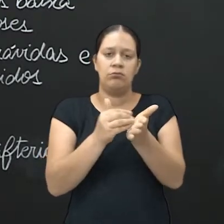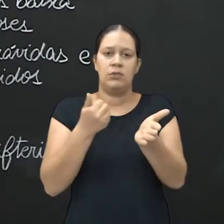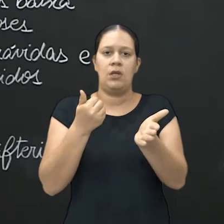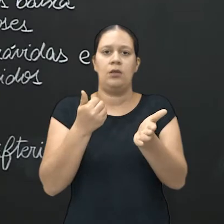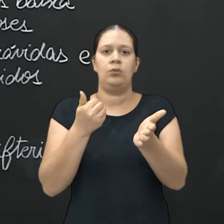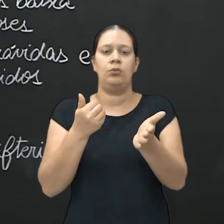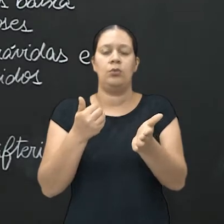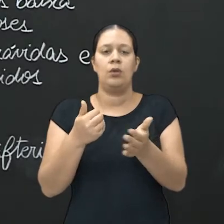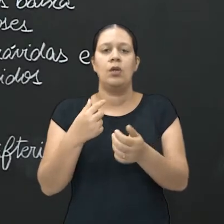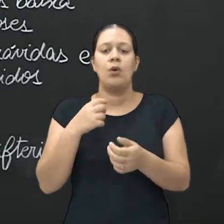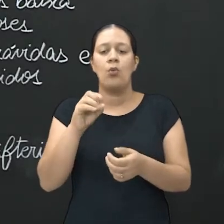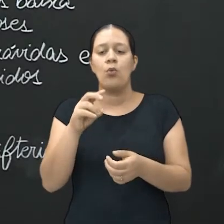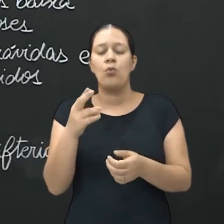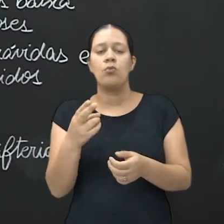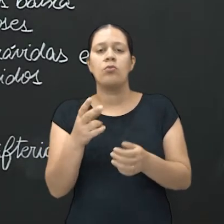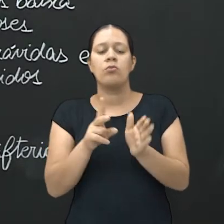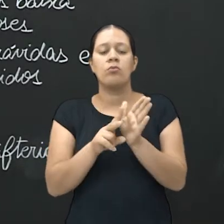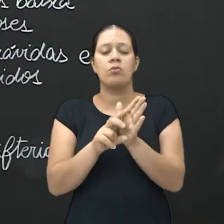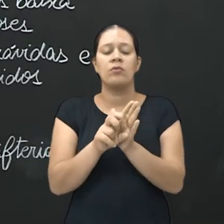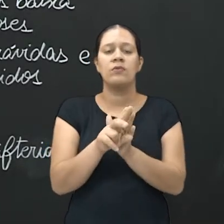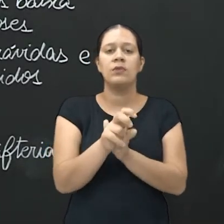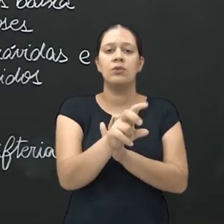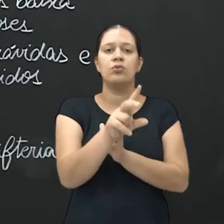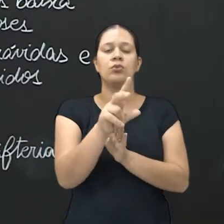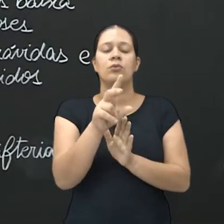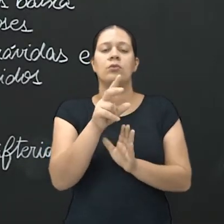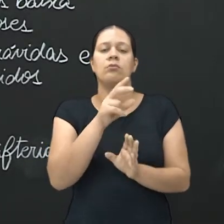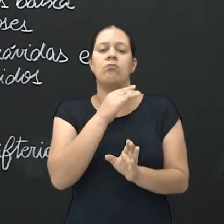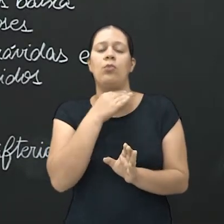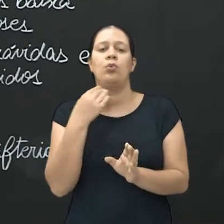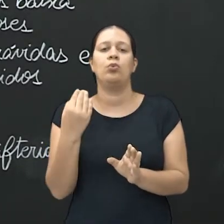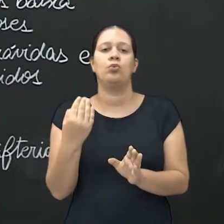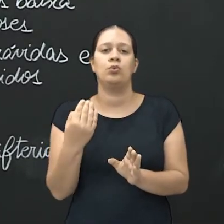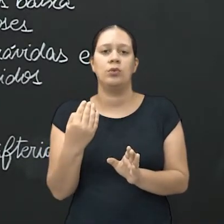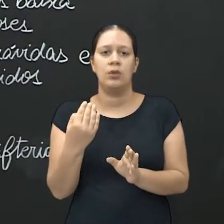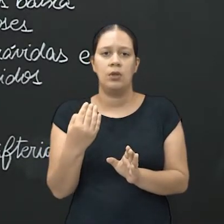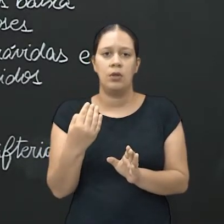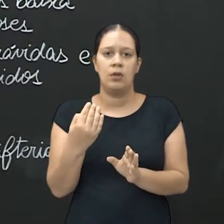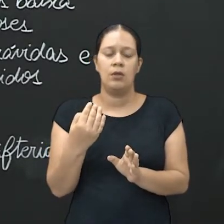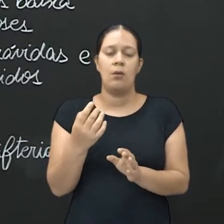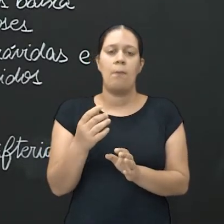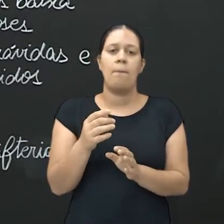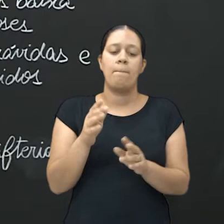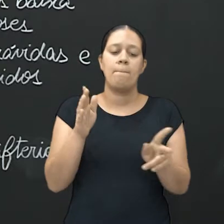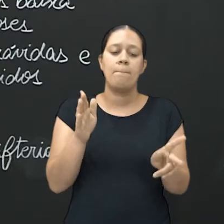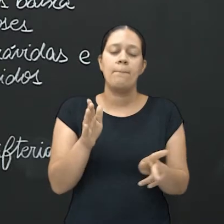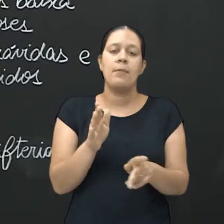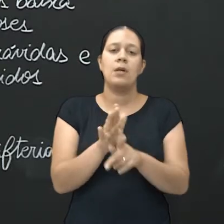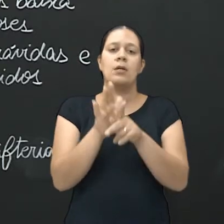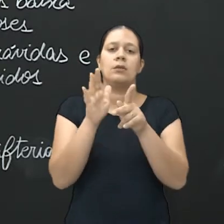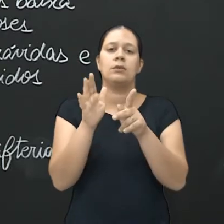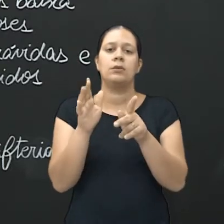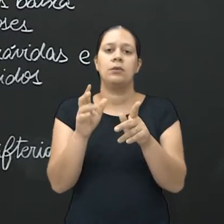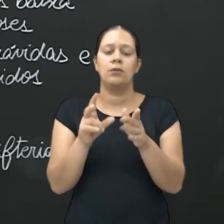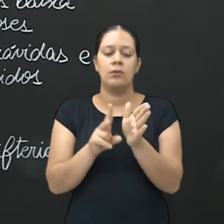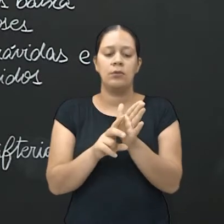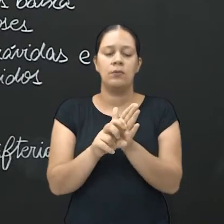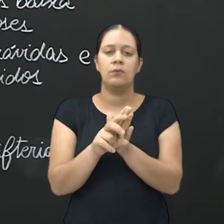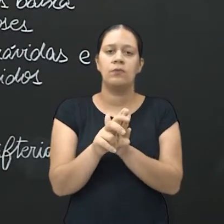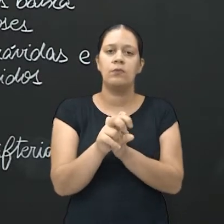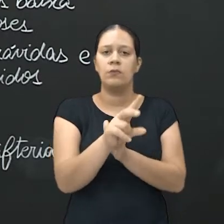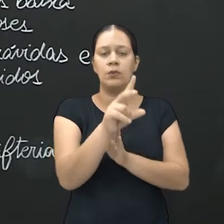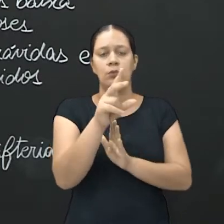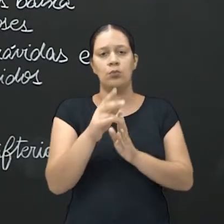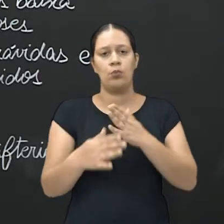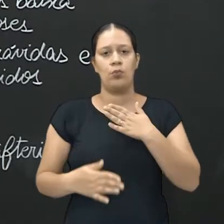Ou eu tenho um vírus que a gente chama de um vírus morto, ou um vírus inativado, ou às vezes até parte desse vírus, que vai ser inoculado aí no